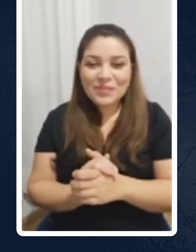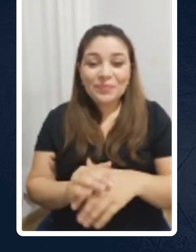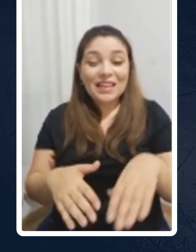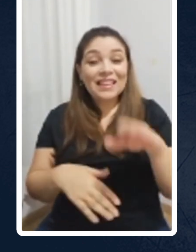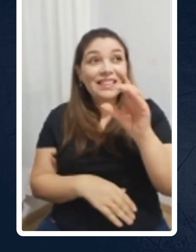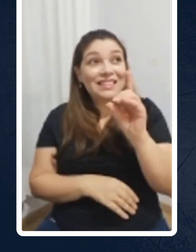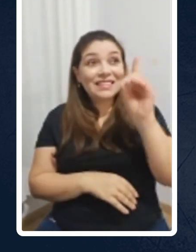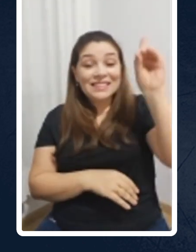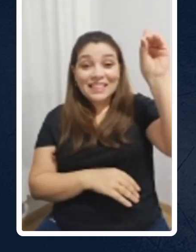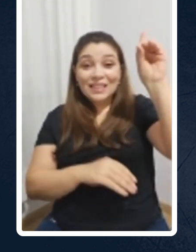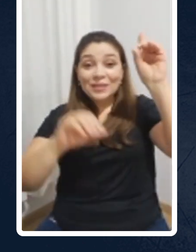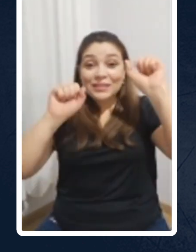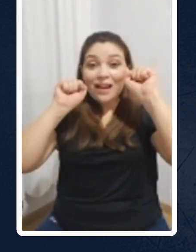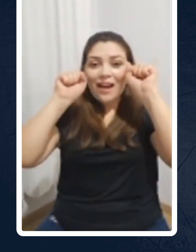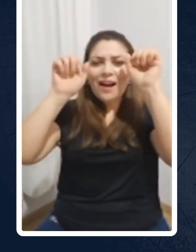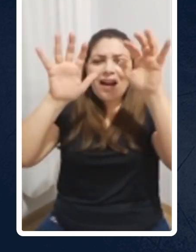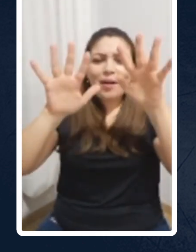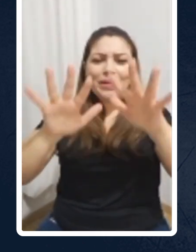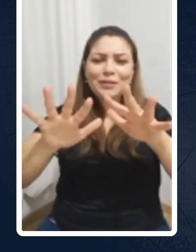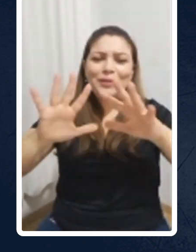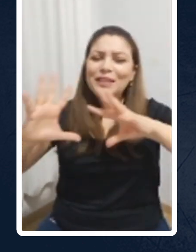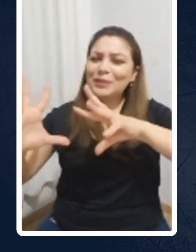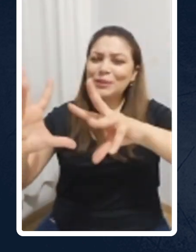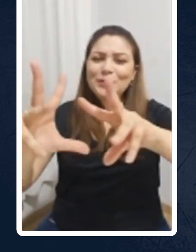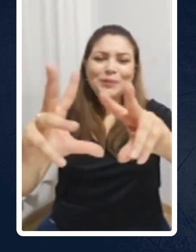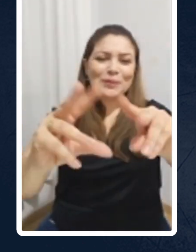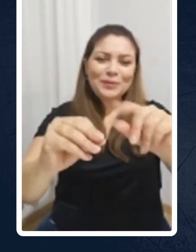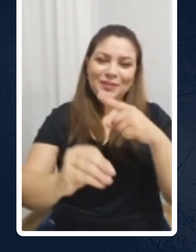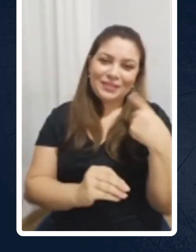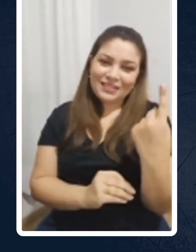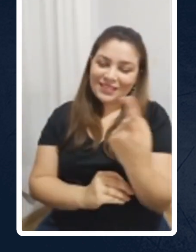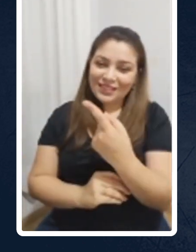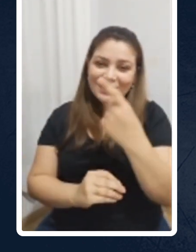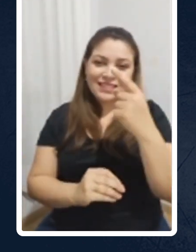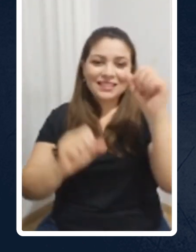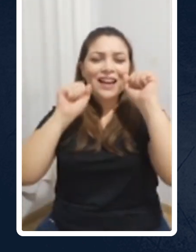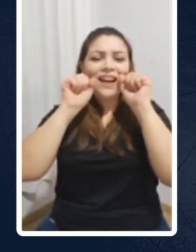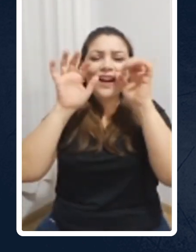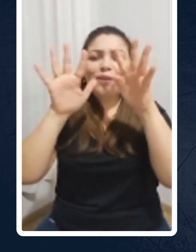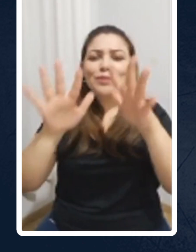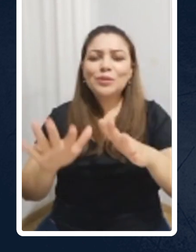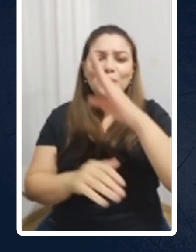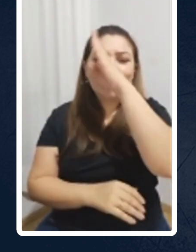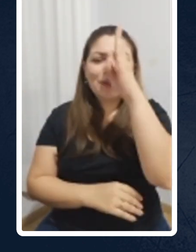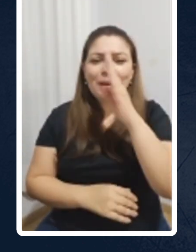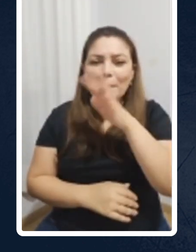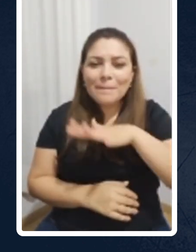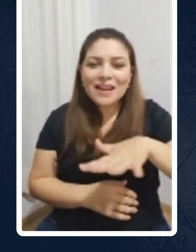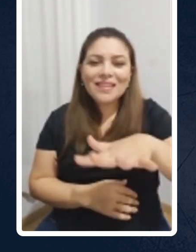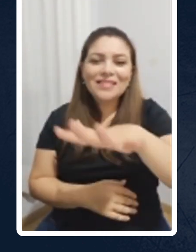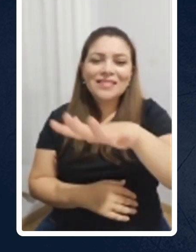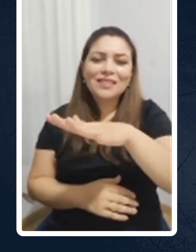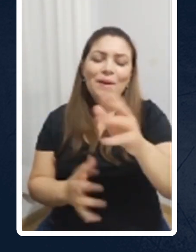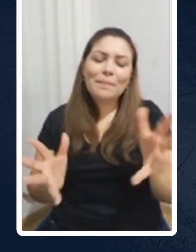nos abençoe a todos nós. Abençoe esse Brasil maravilhoso, que está